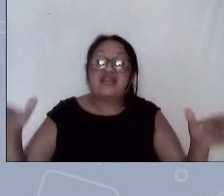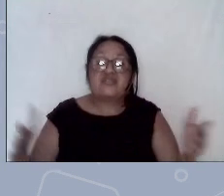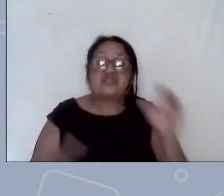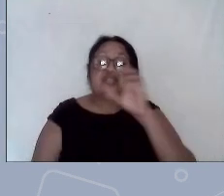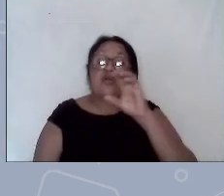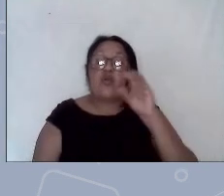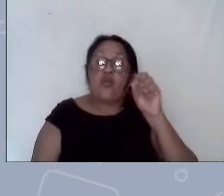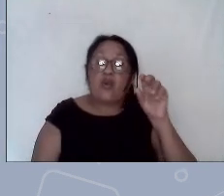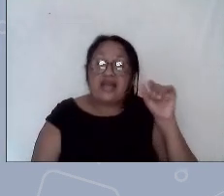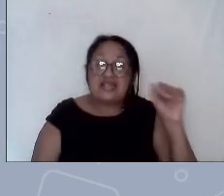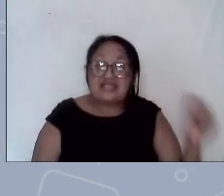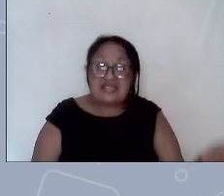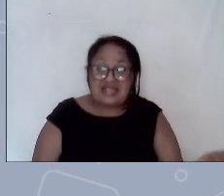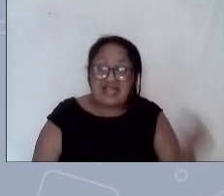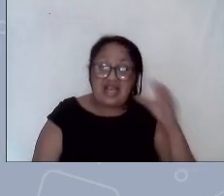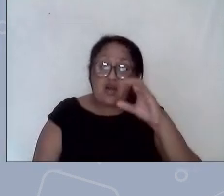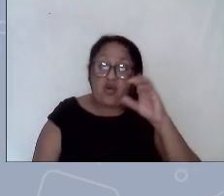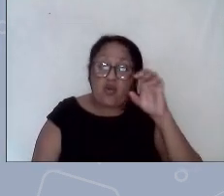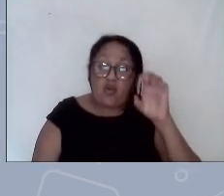relevo